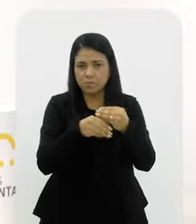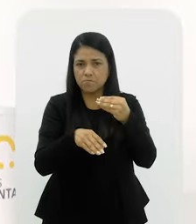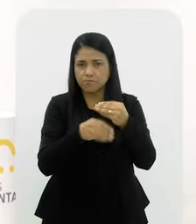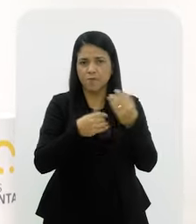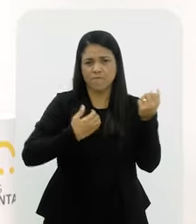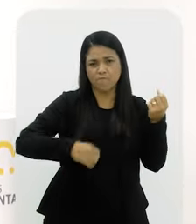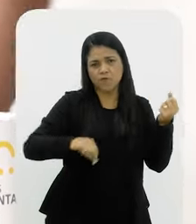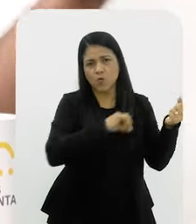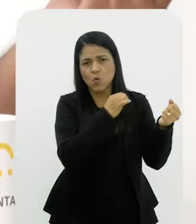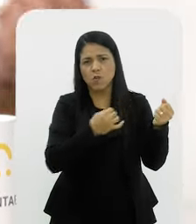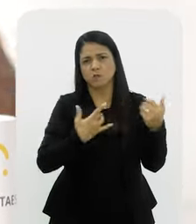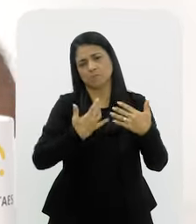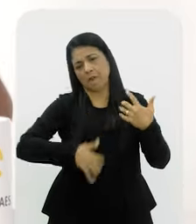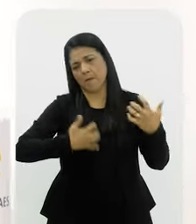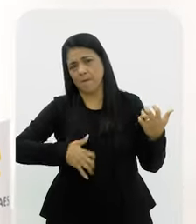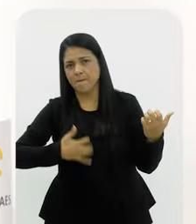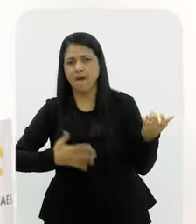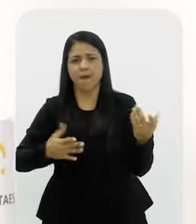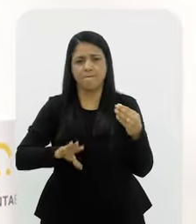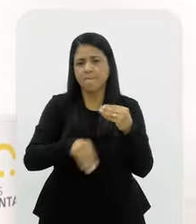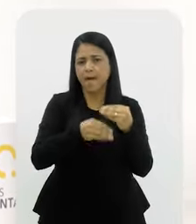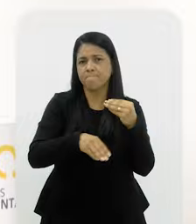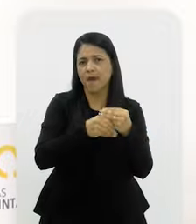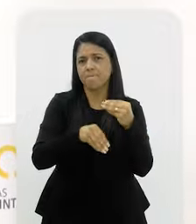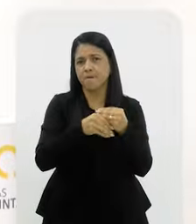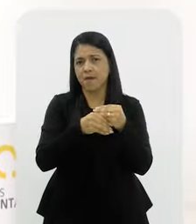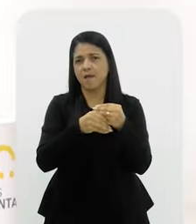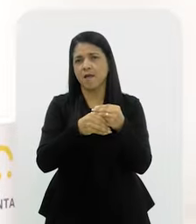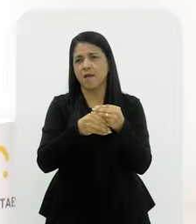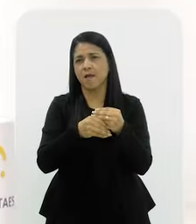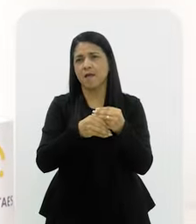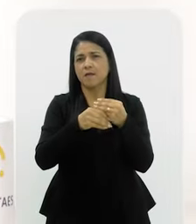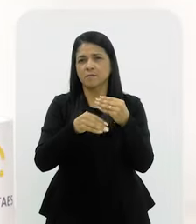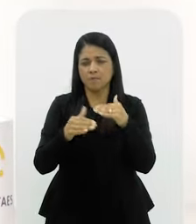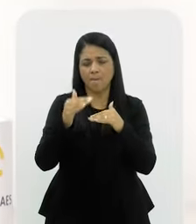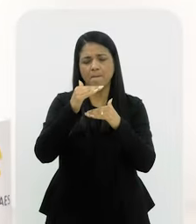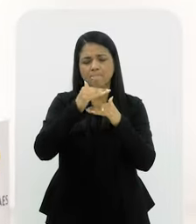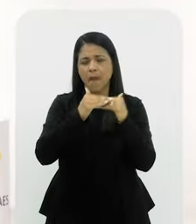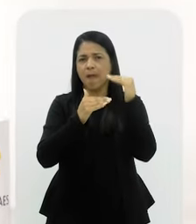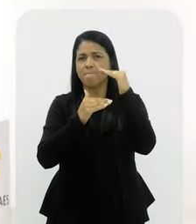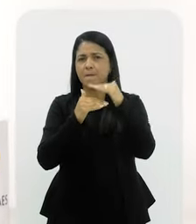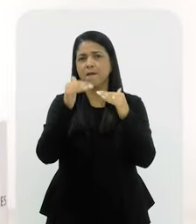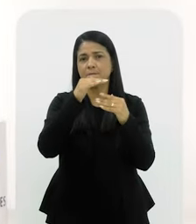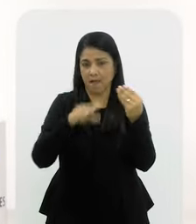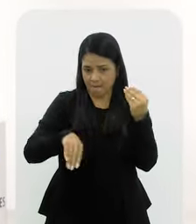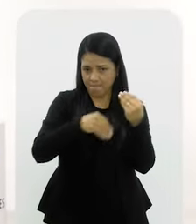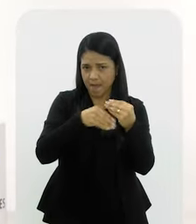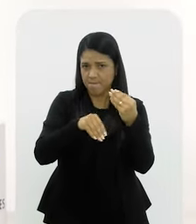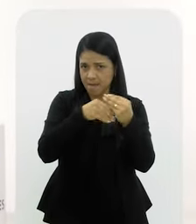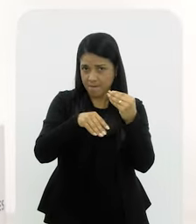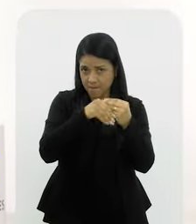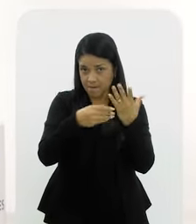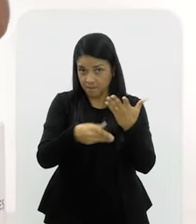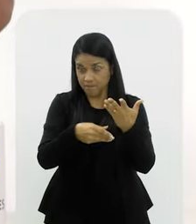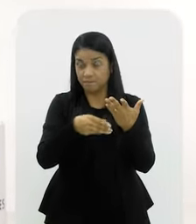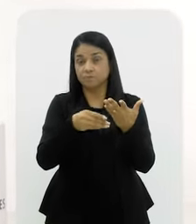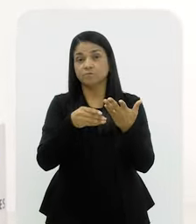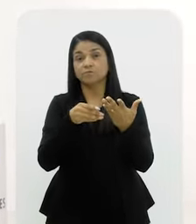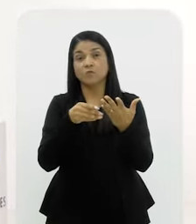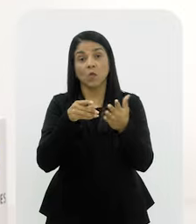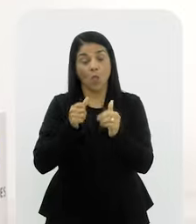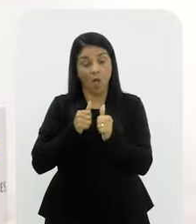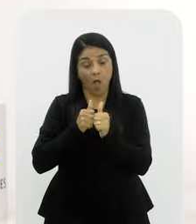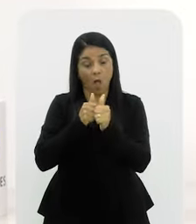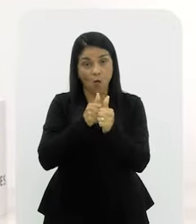faz complementos, bota violino, bota coro, e vai, aquela coisa bem artesanal. Bota uma cor, depois vai botando outro, vai botando...